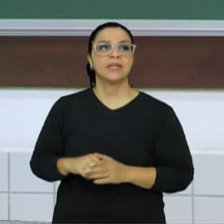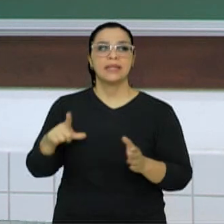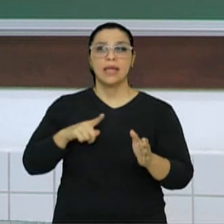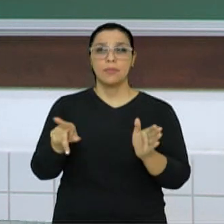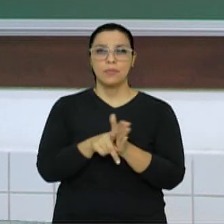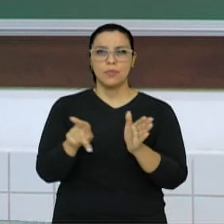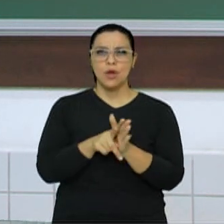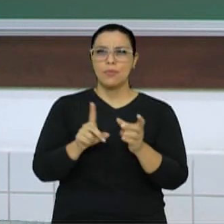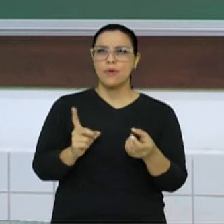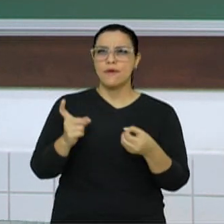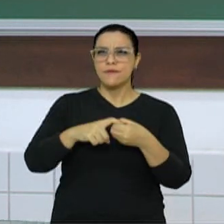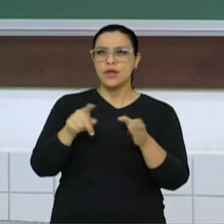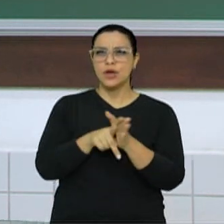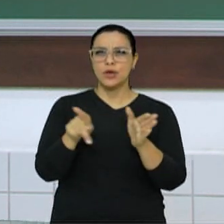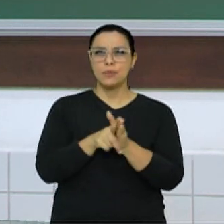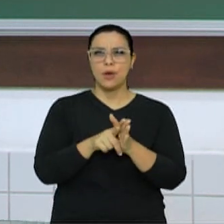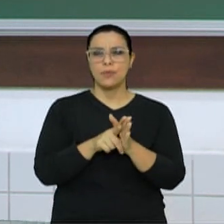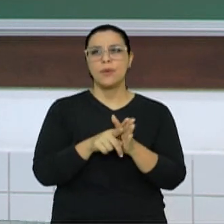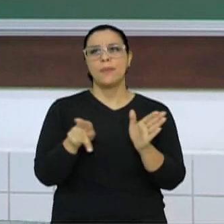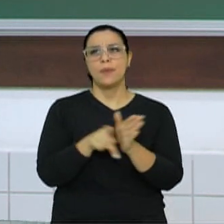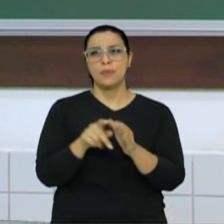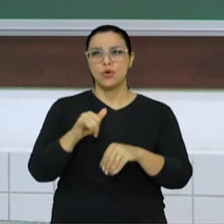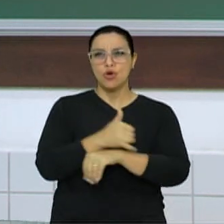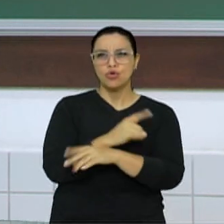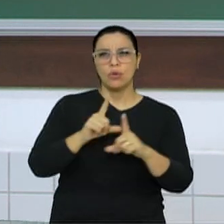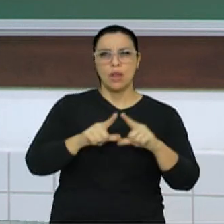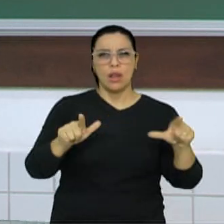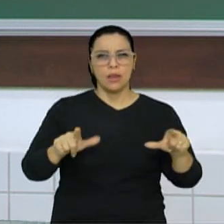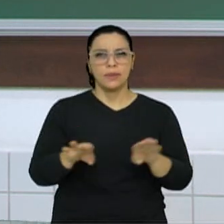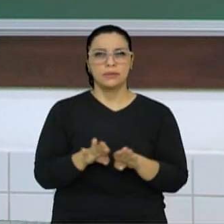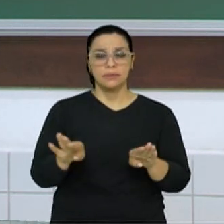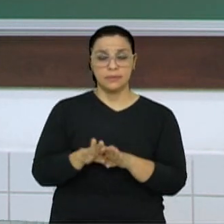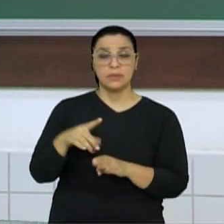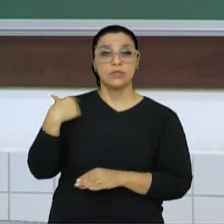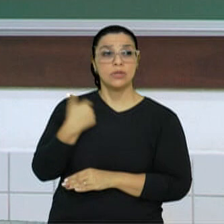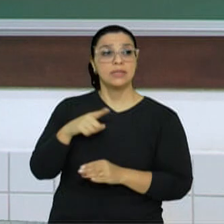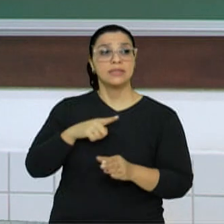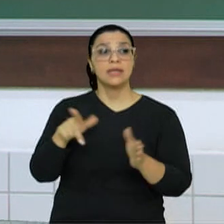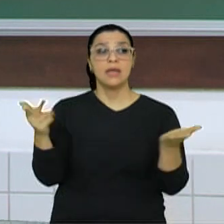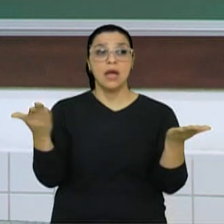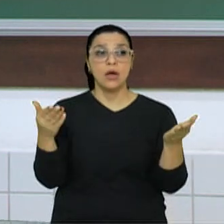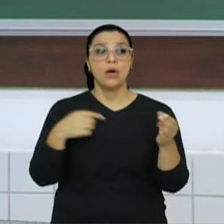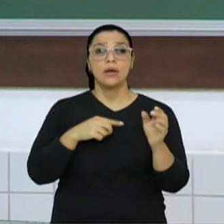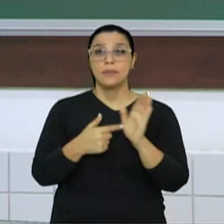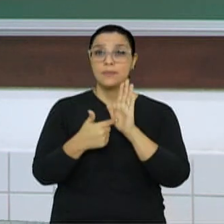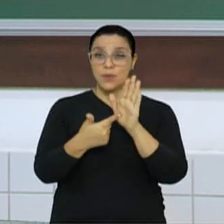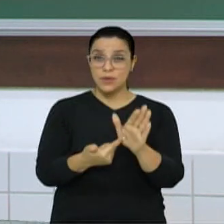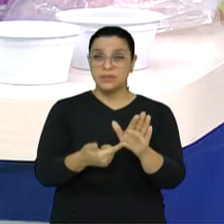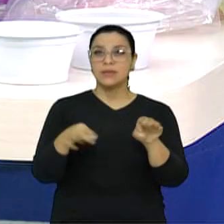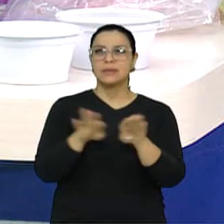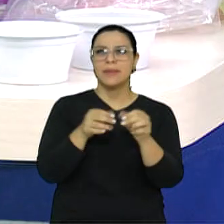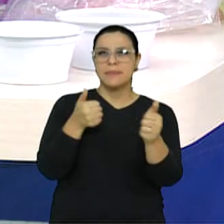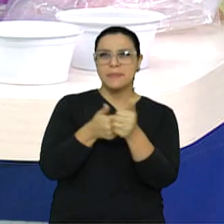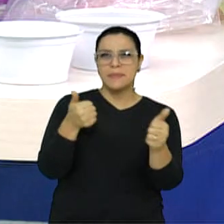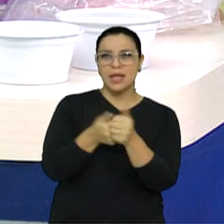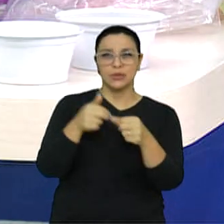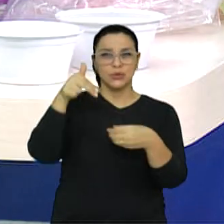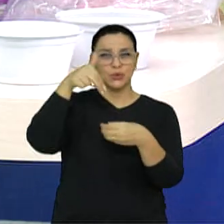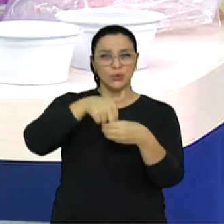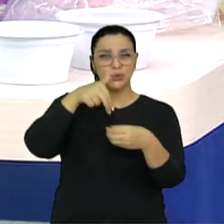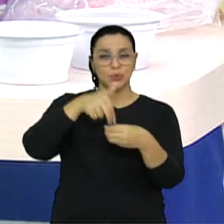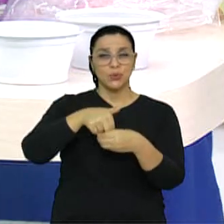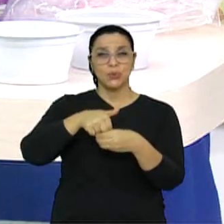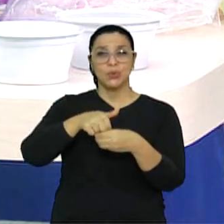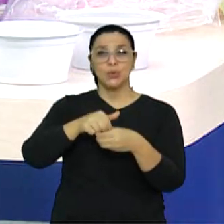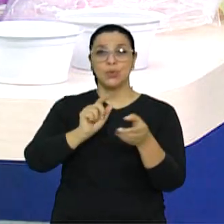ele está mais ligado ali à secreção de lipídios e tudo mais. E nós temos aqui representando aqui também próximo do núcleo, o